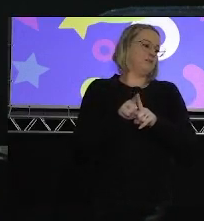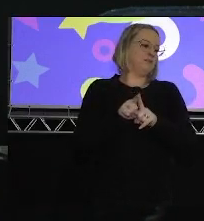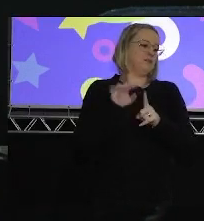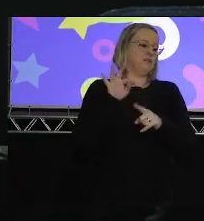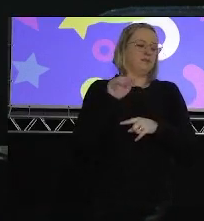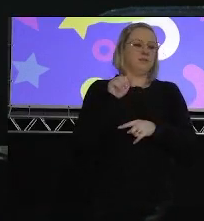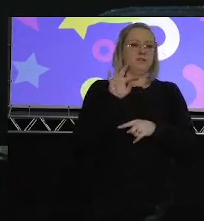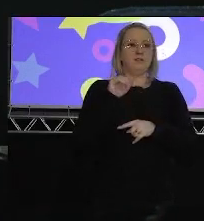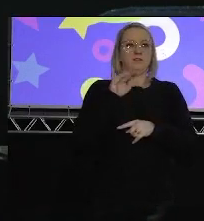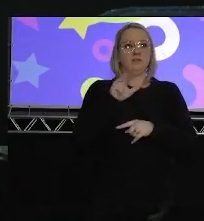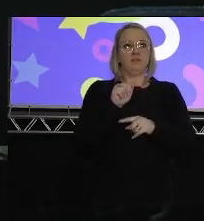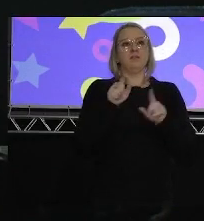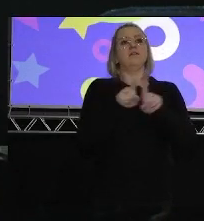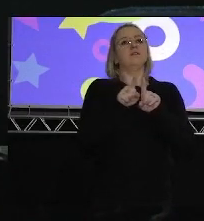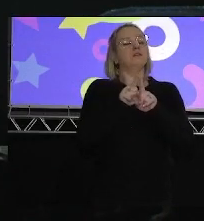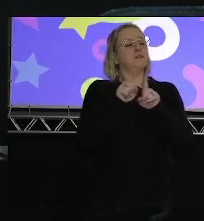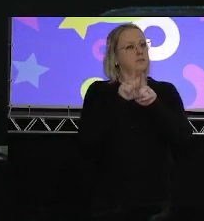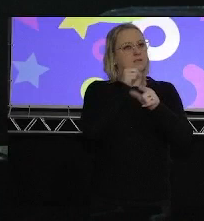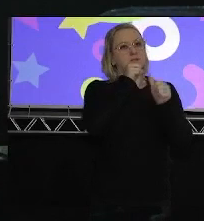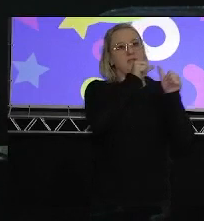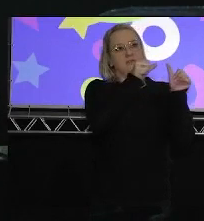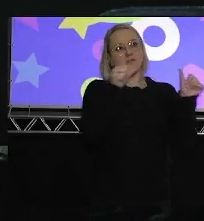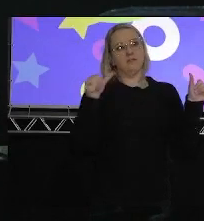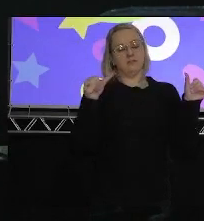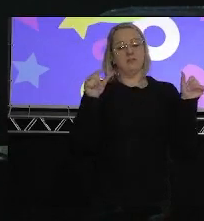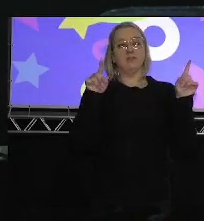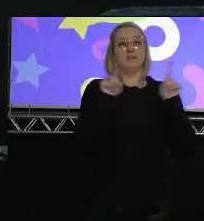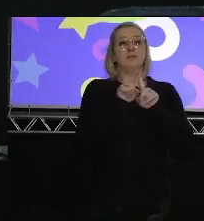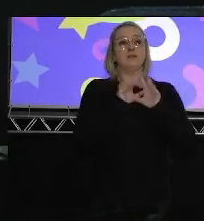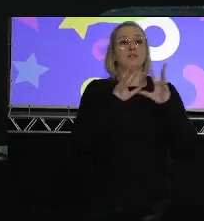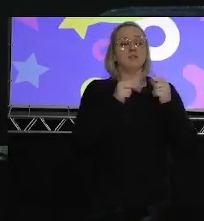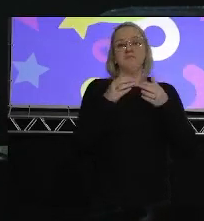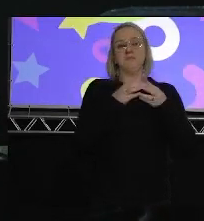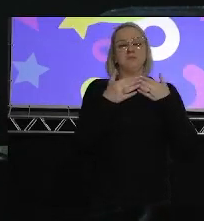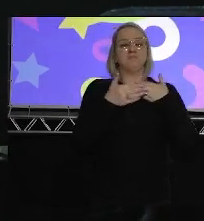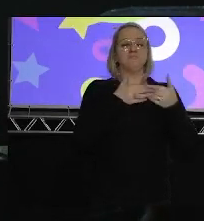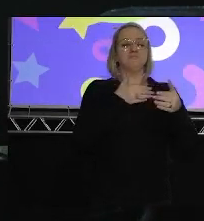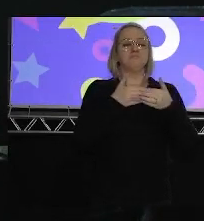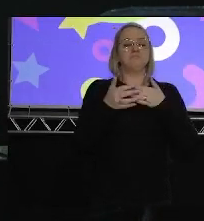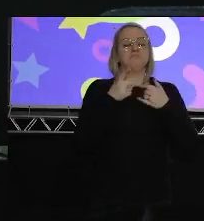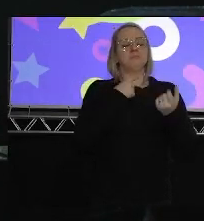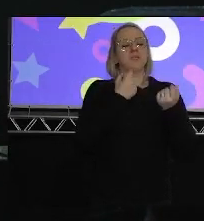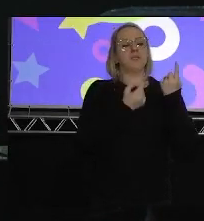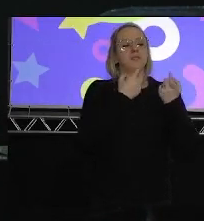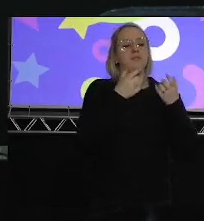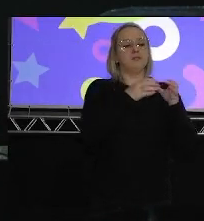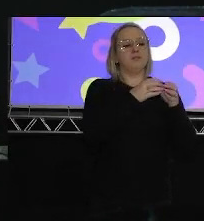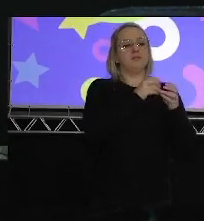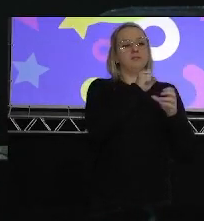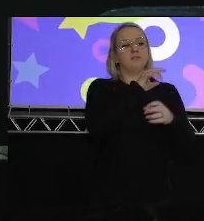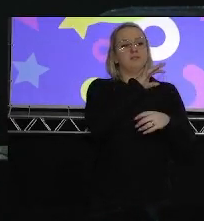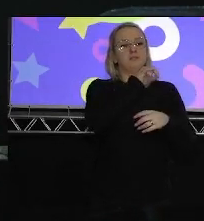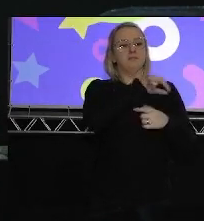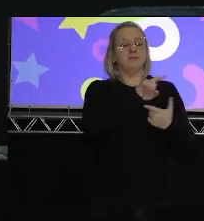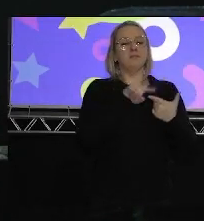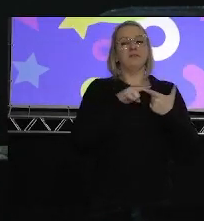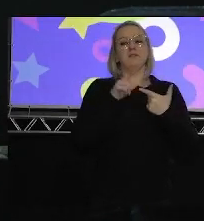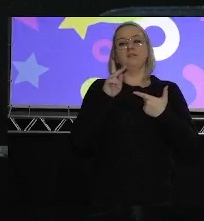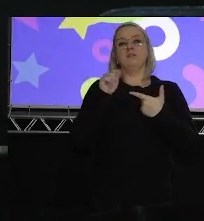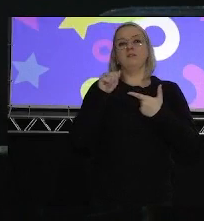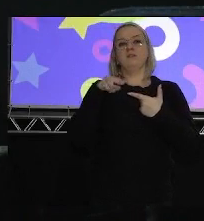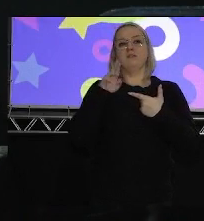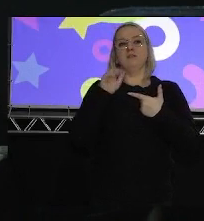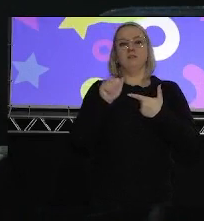tática, a gente está usando Kanban. E os times, tanto faz. Tem time que trabalha Scrum, tem time que trabalha Kanban, tem time que